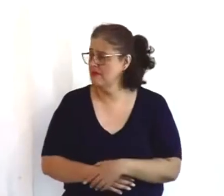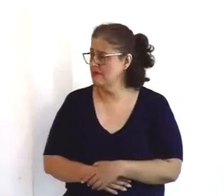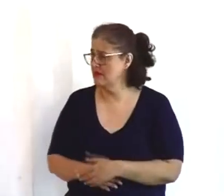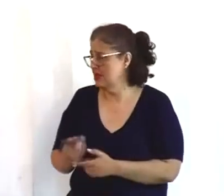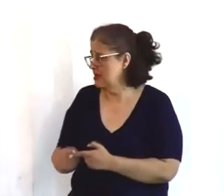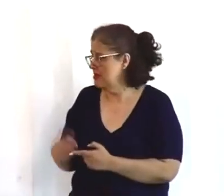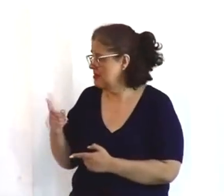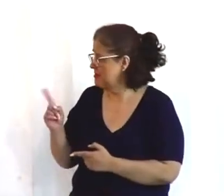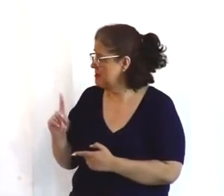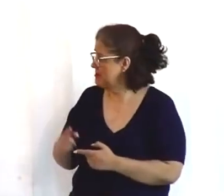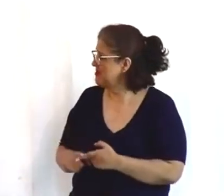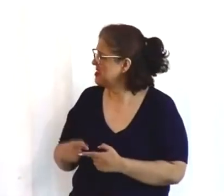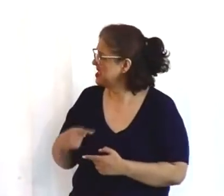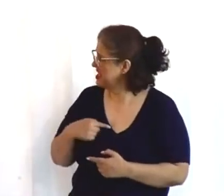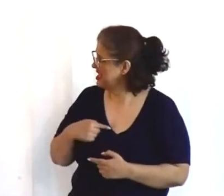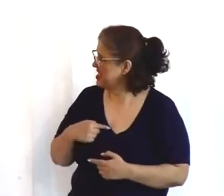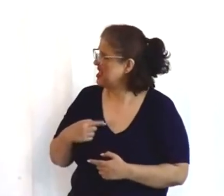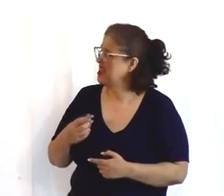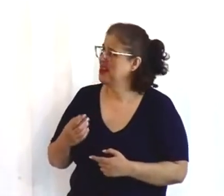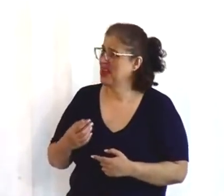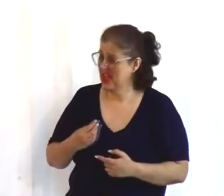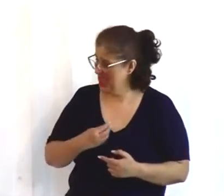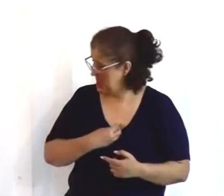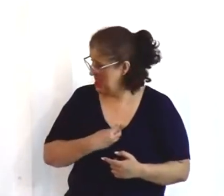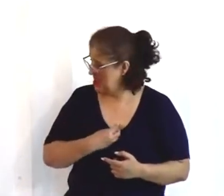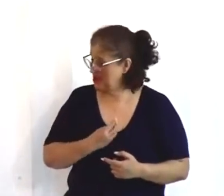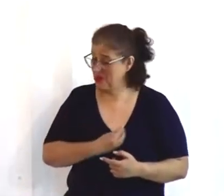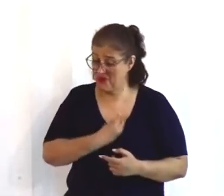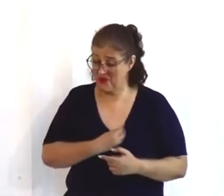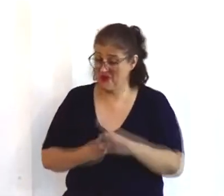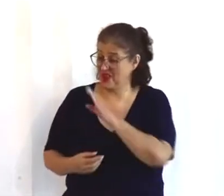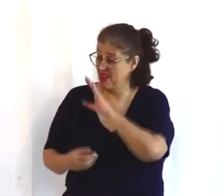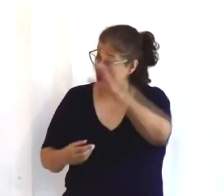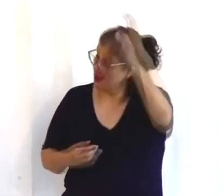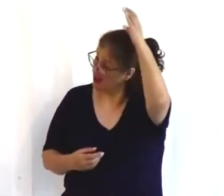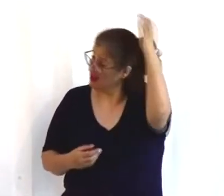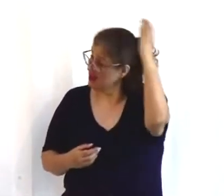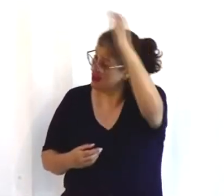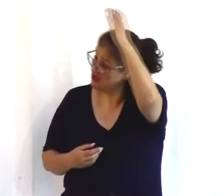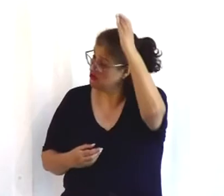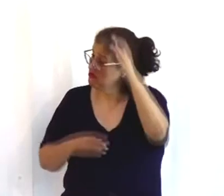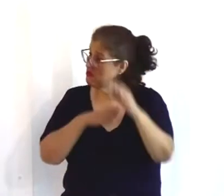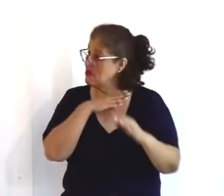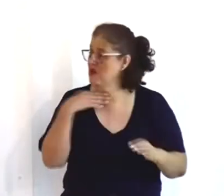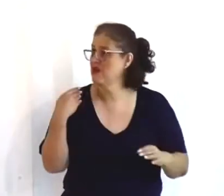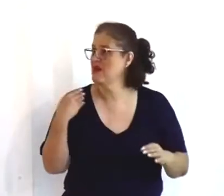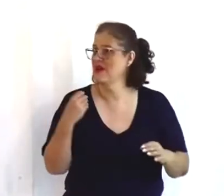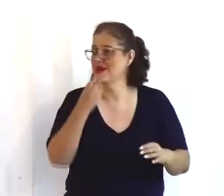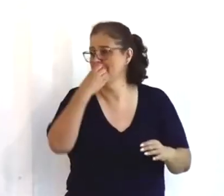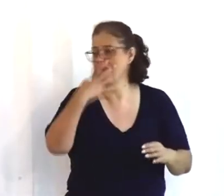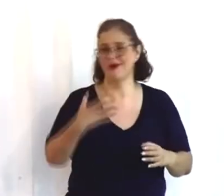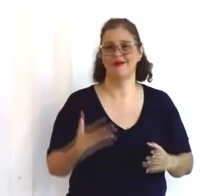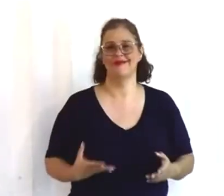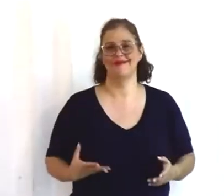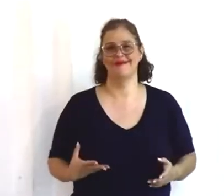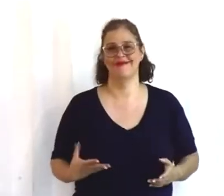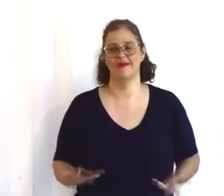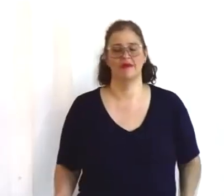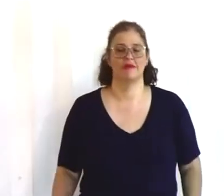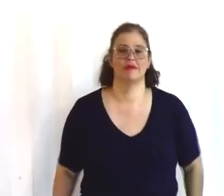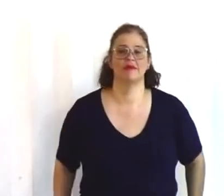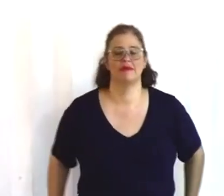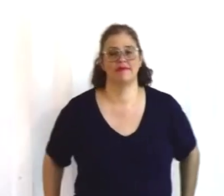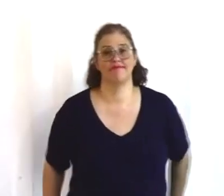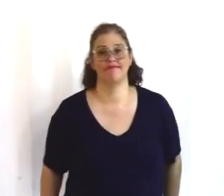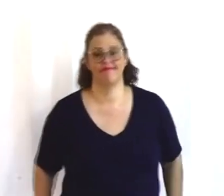Mas avancemos um pouco mais. Agora no capítulo 2, nós vemos aí no versículo 17, dentro do contexto da igreja de